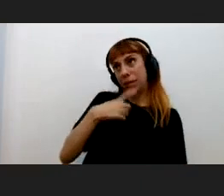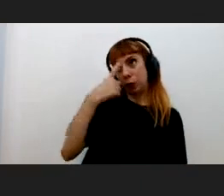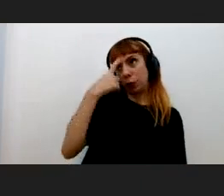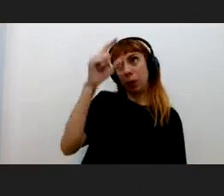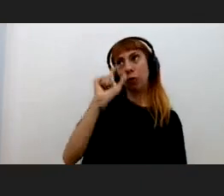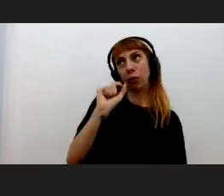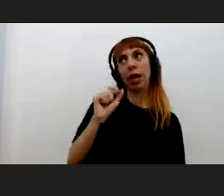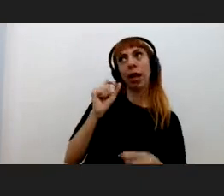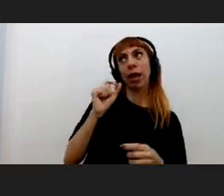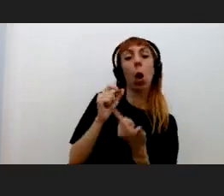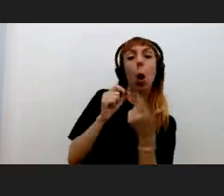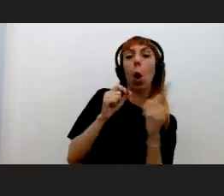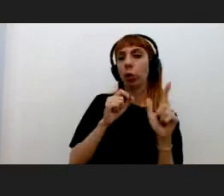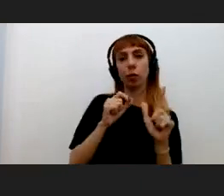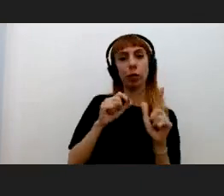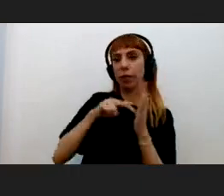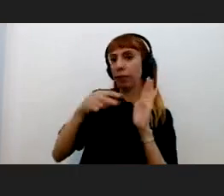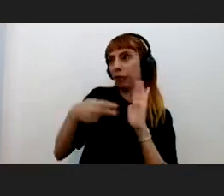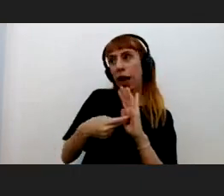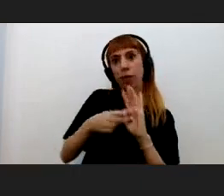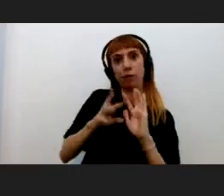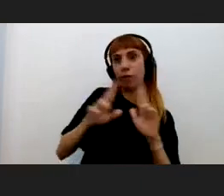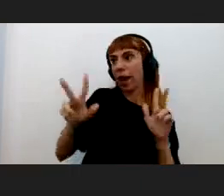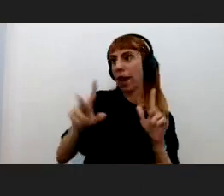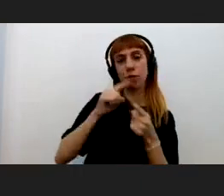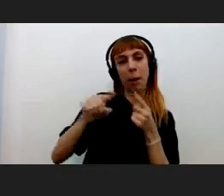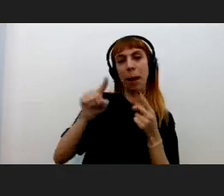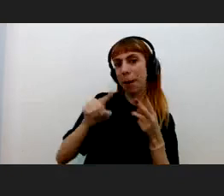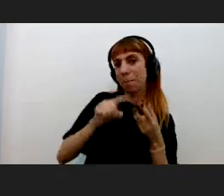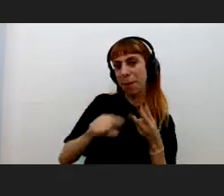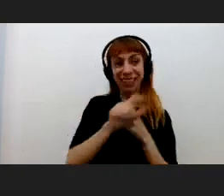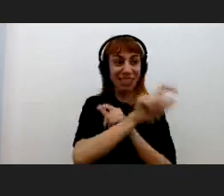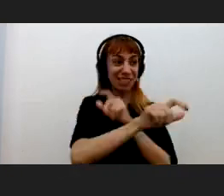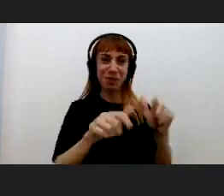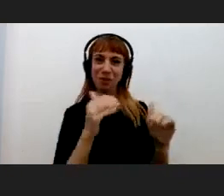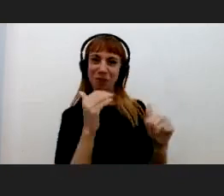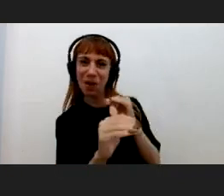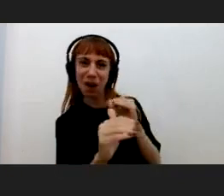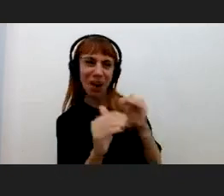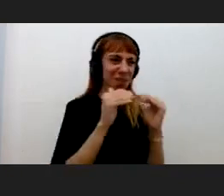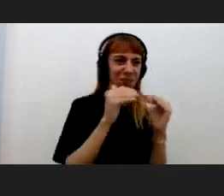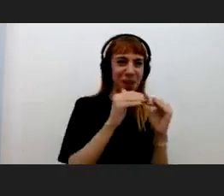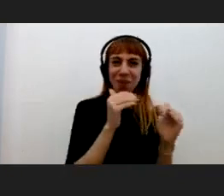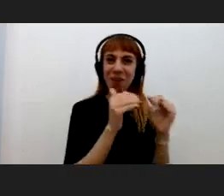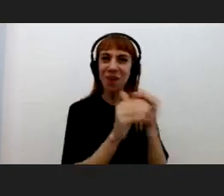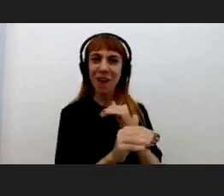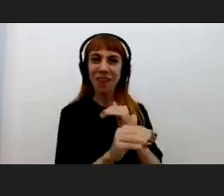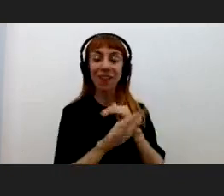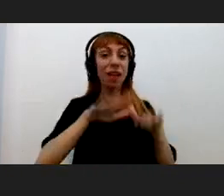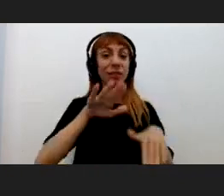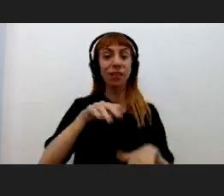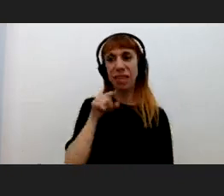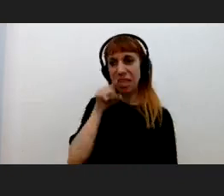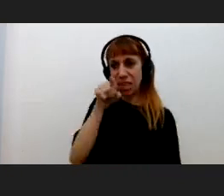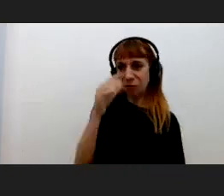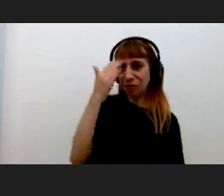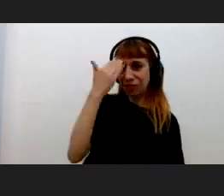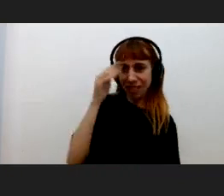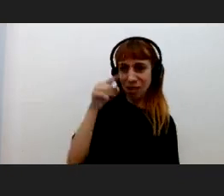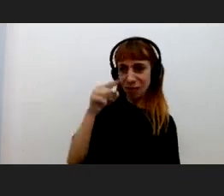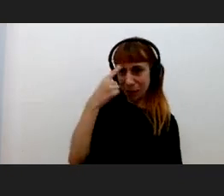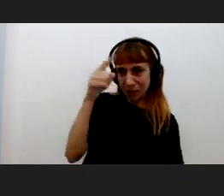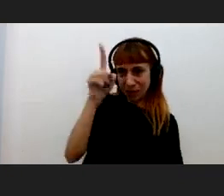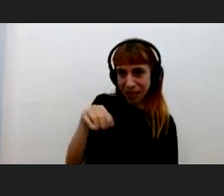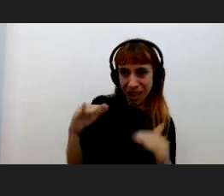si. E questionando mesmo, mas aquilo que o fulano entende por respeito me desrespeita totalmente. E